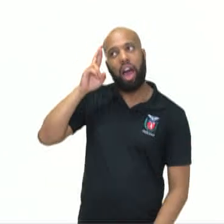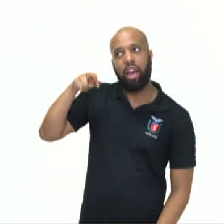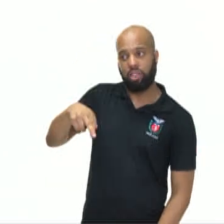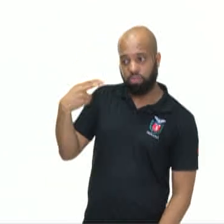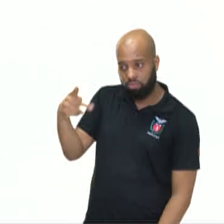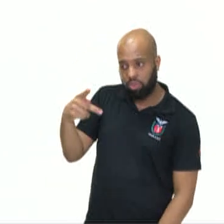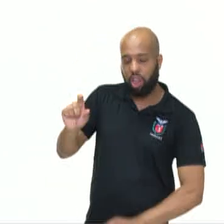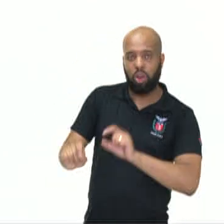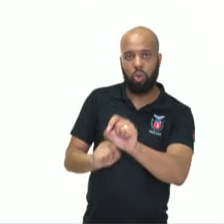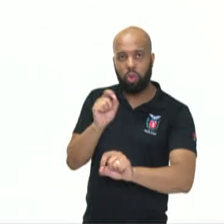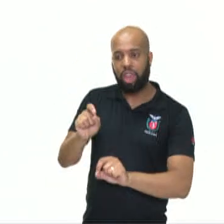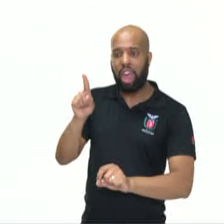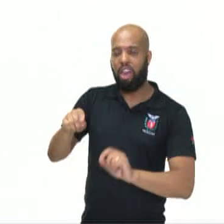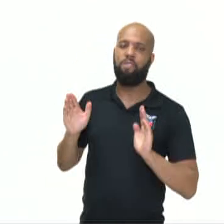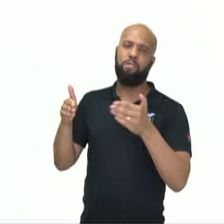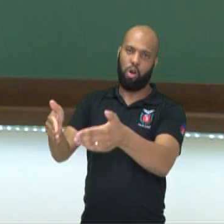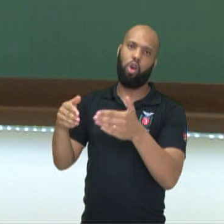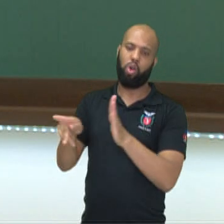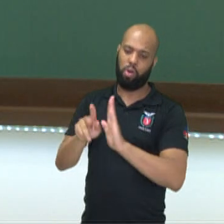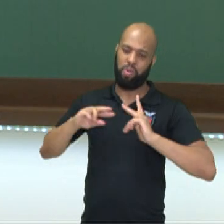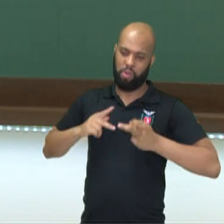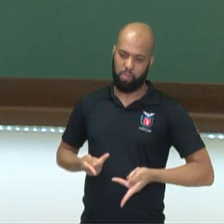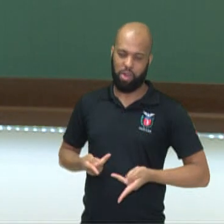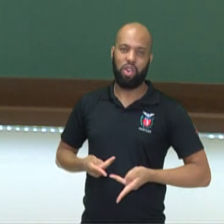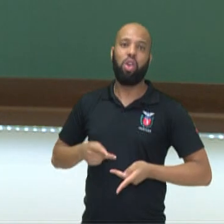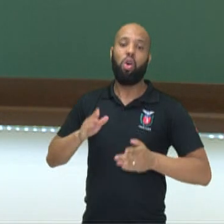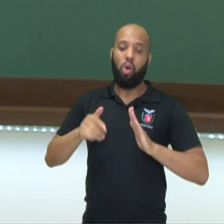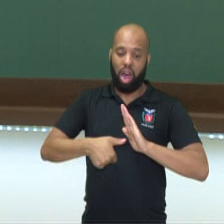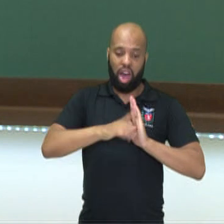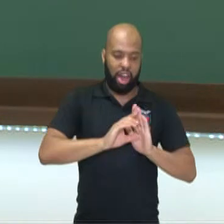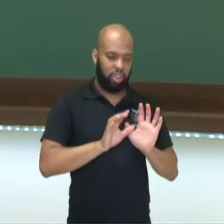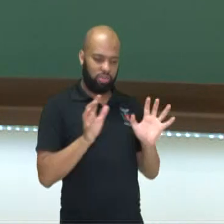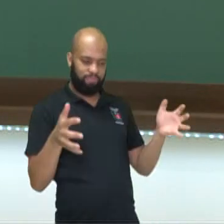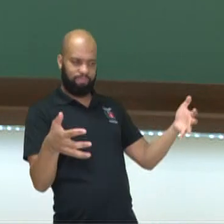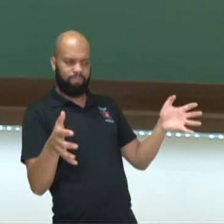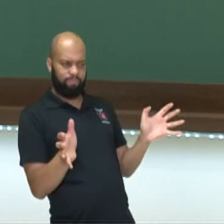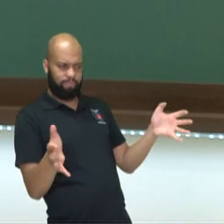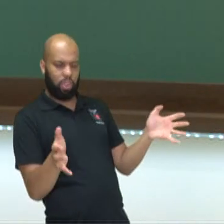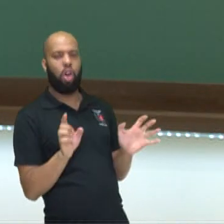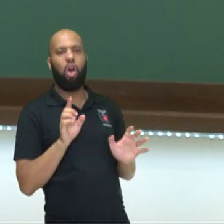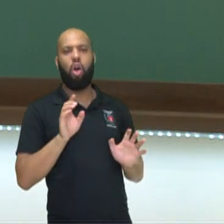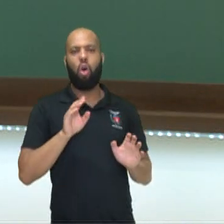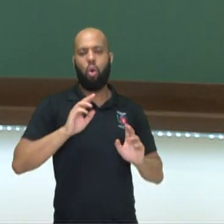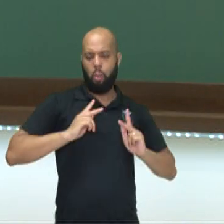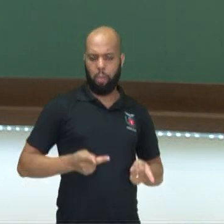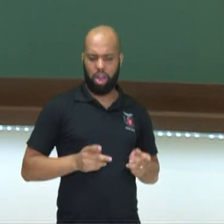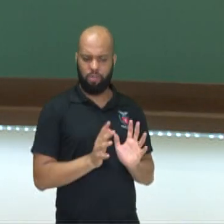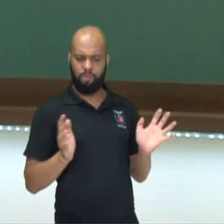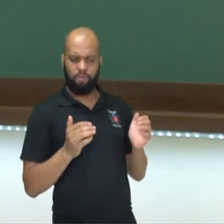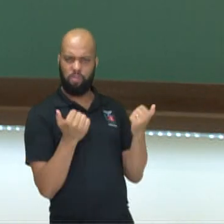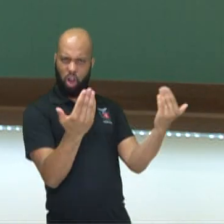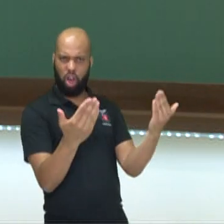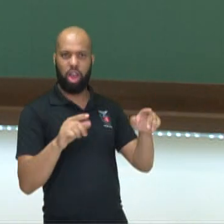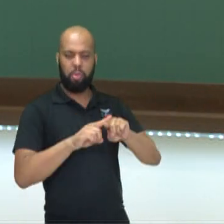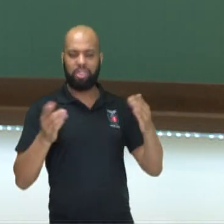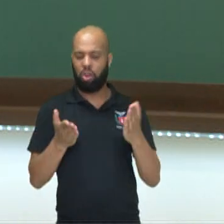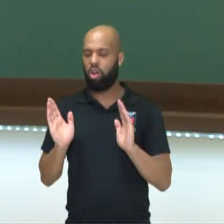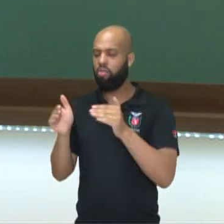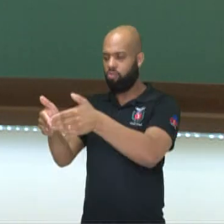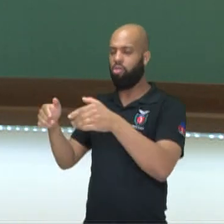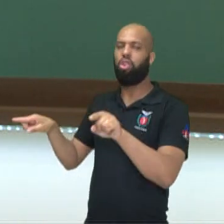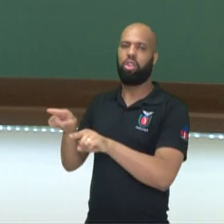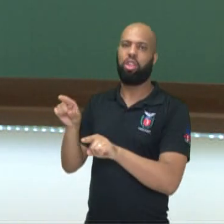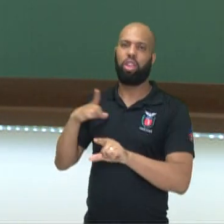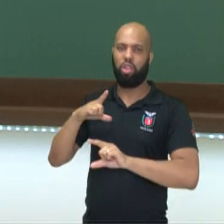racional centralidade, tirando o homem então da periferia do conhecimento e dando a ele um poder central